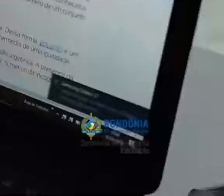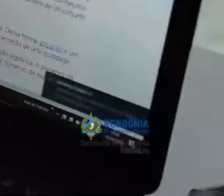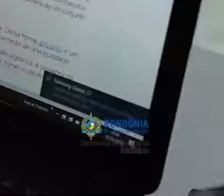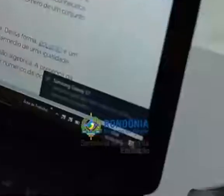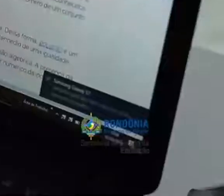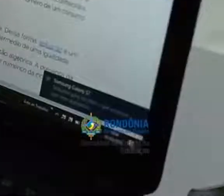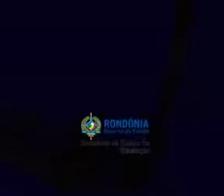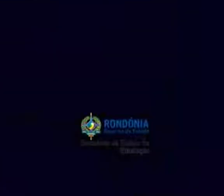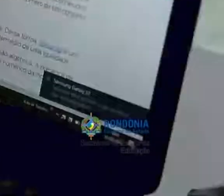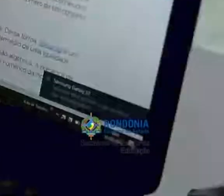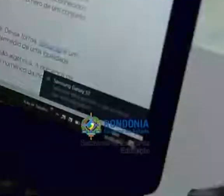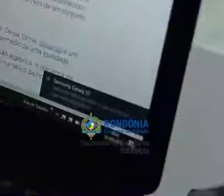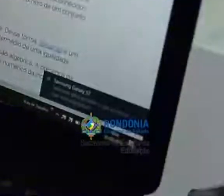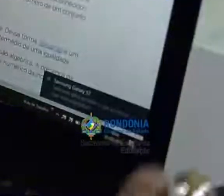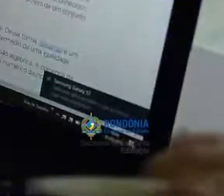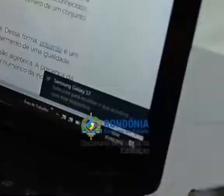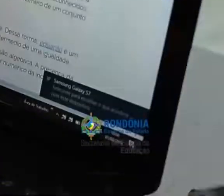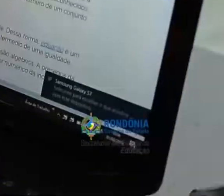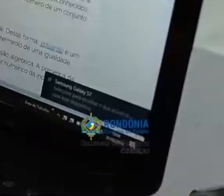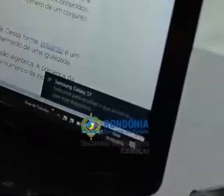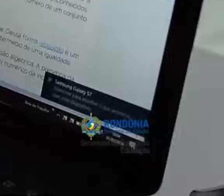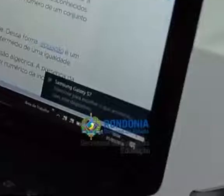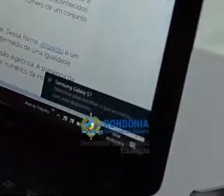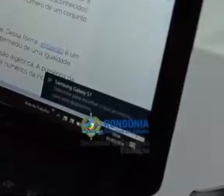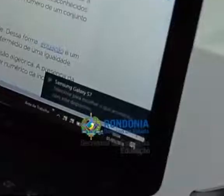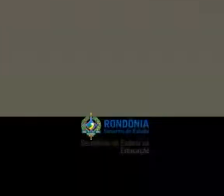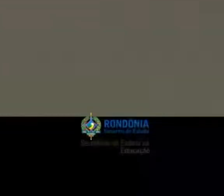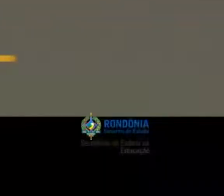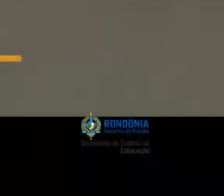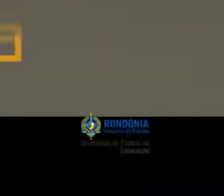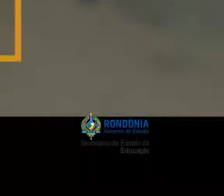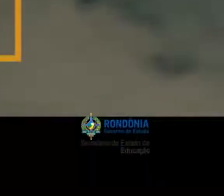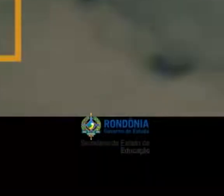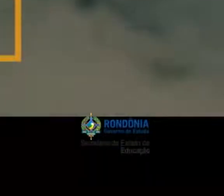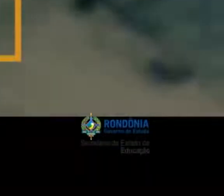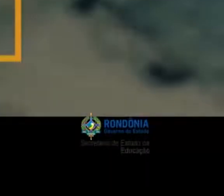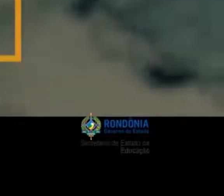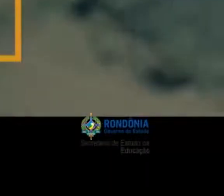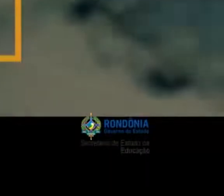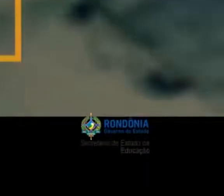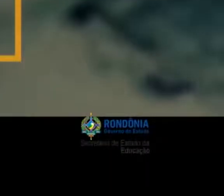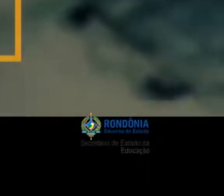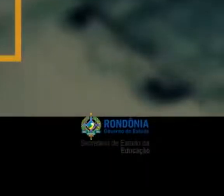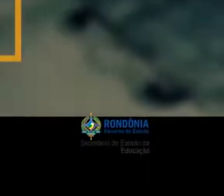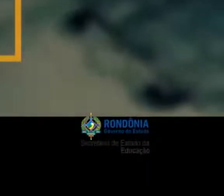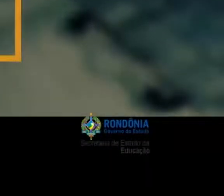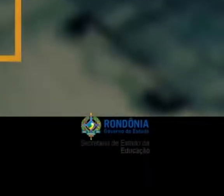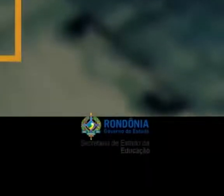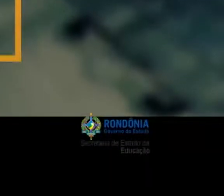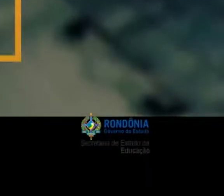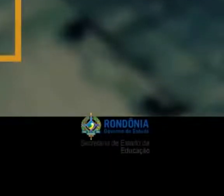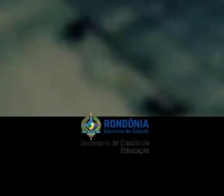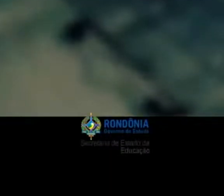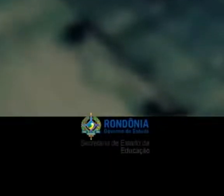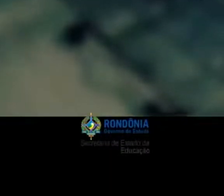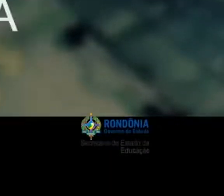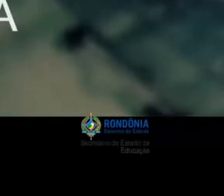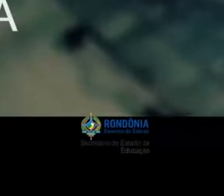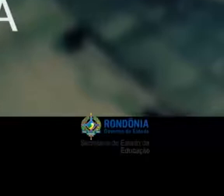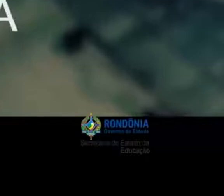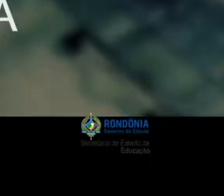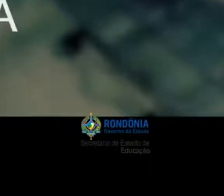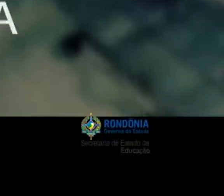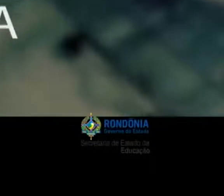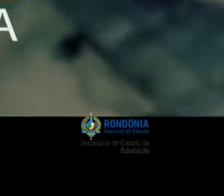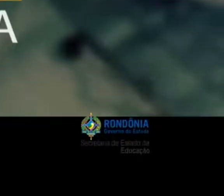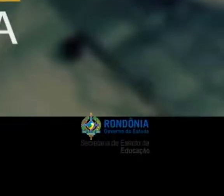complexo, ou seja, mais difícil, não é verdade? Foi nesse momento que houve a necessidade de colocar artifícios que